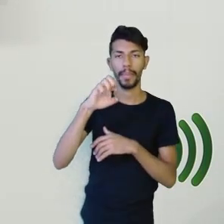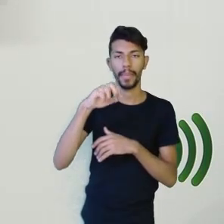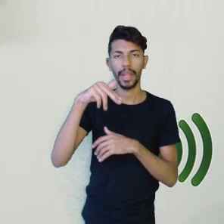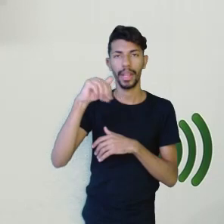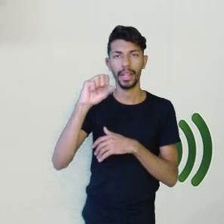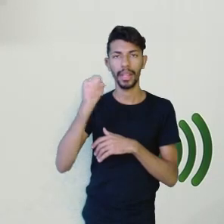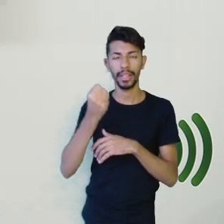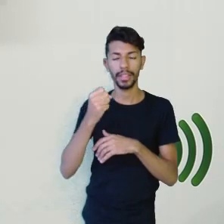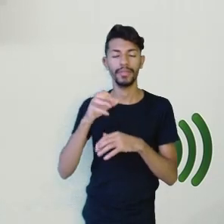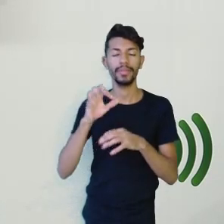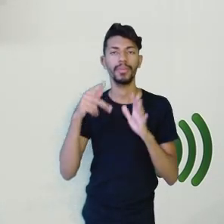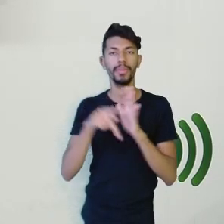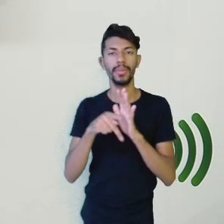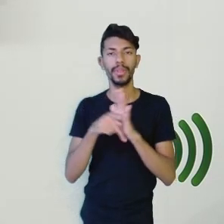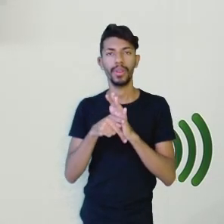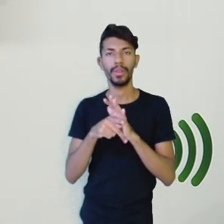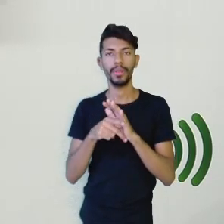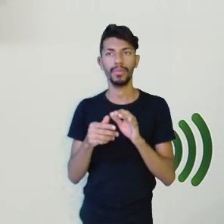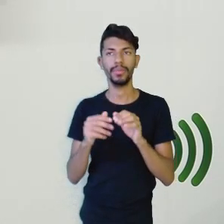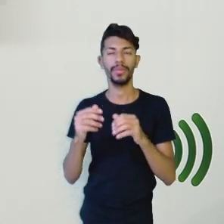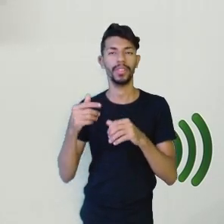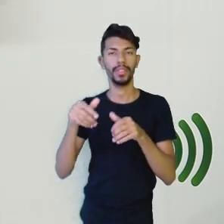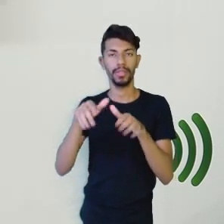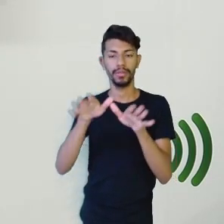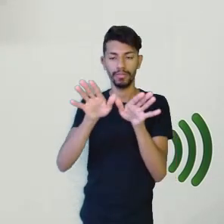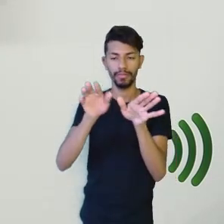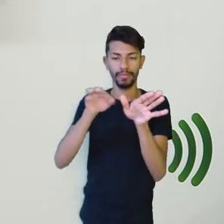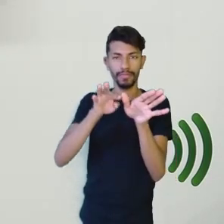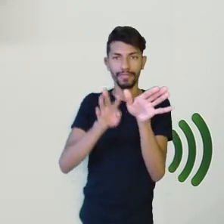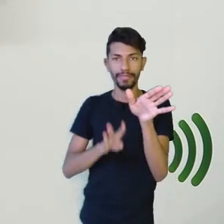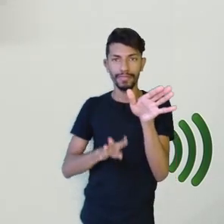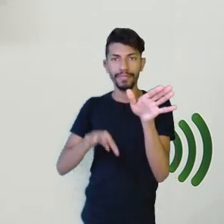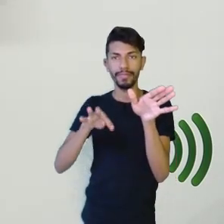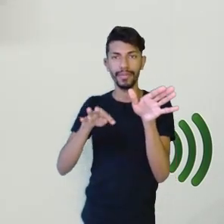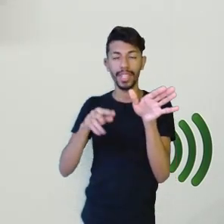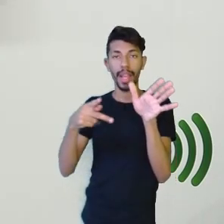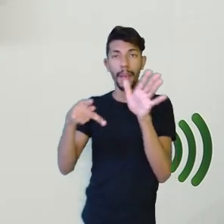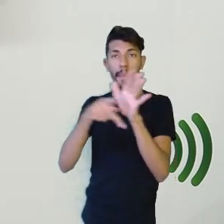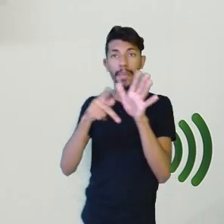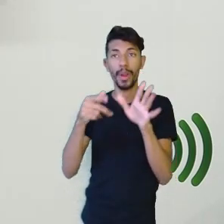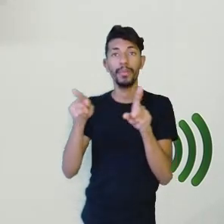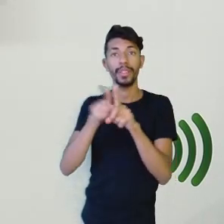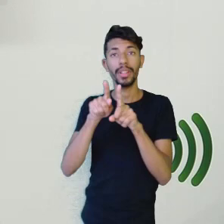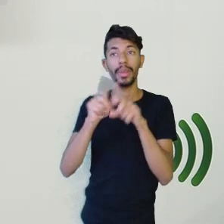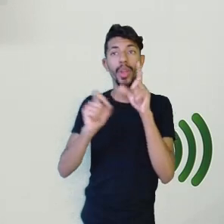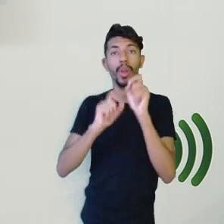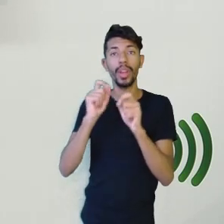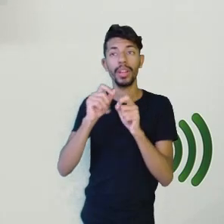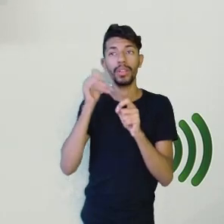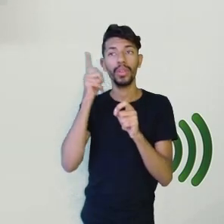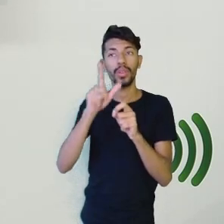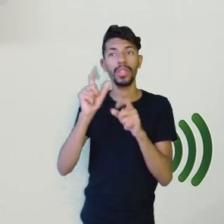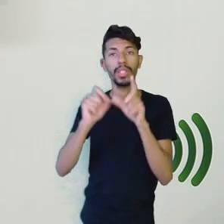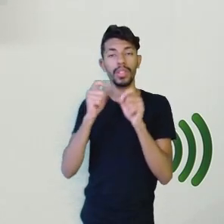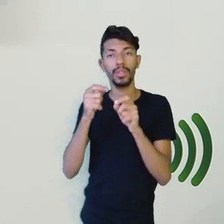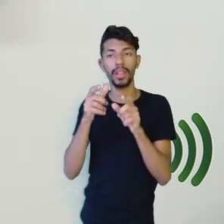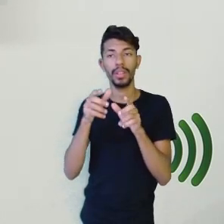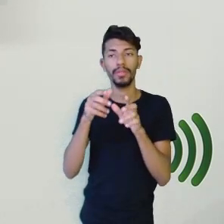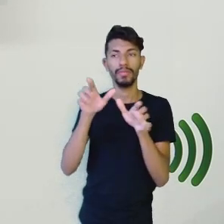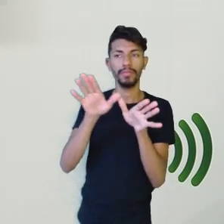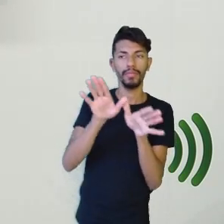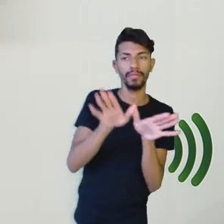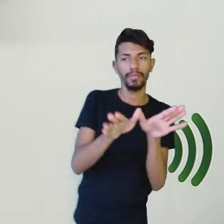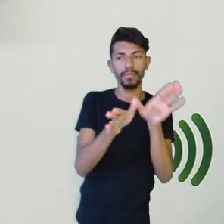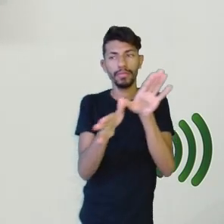asas, as penas da cauda das aves, ela serve justamente para também que ela tenha a direção, mas